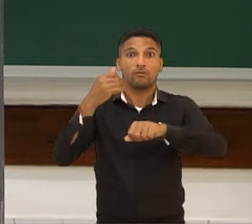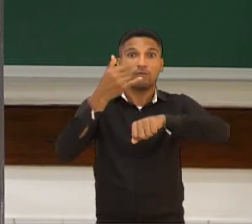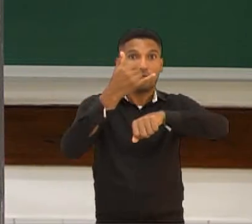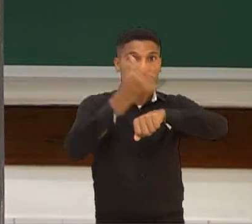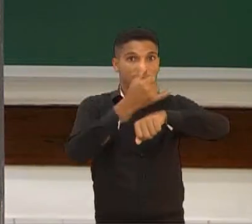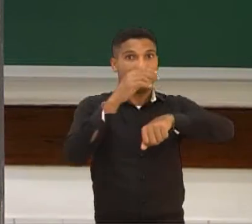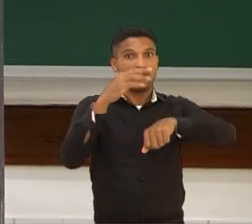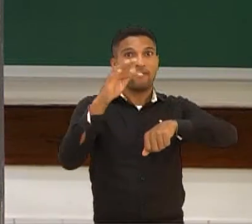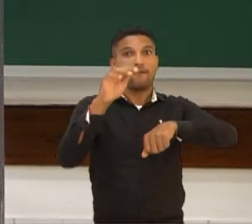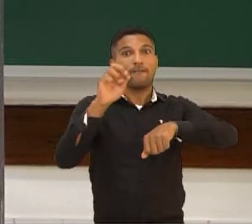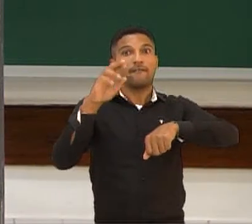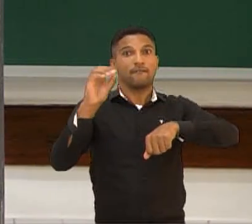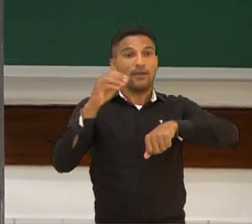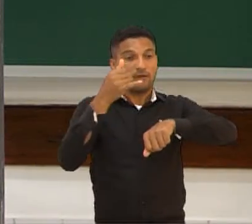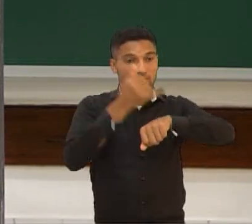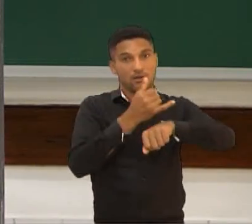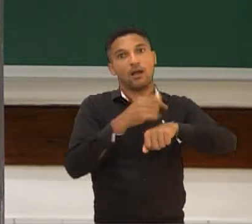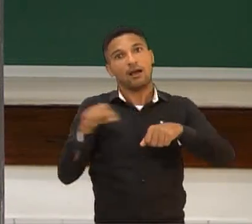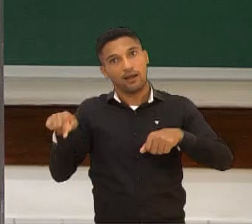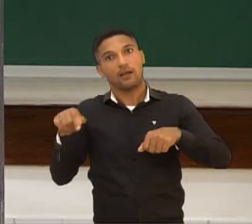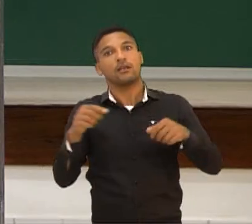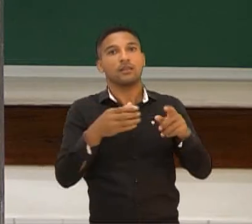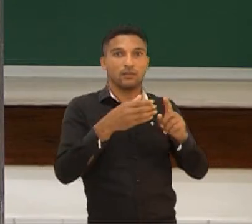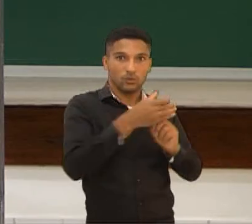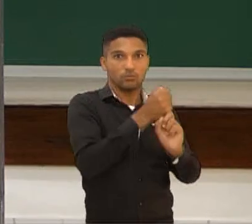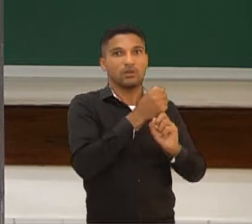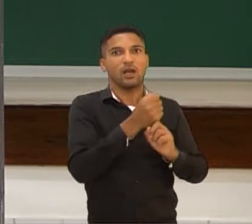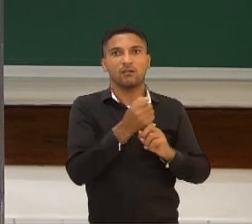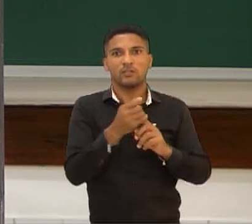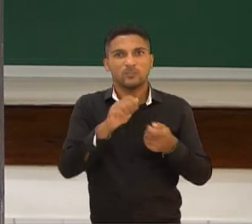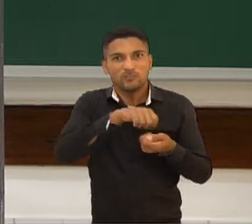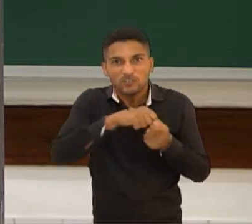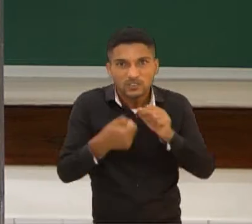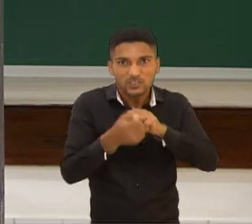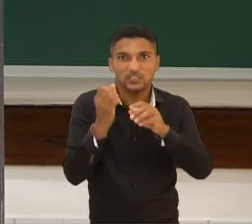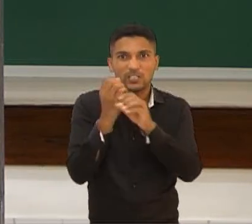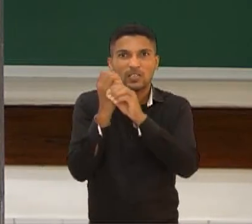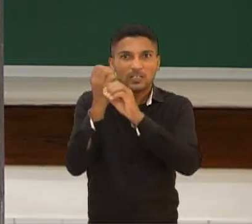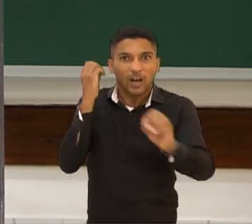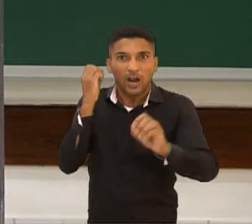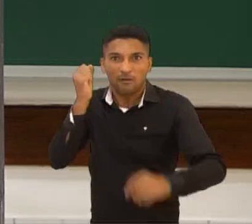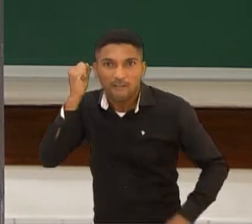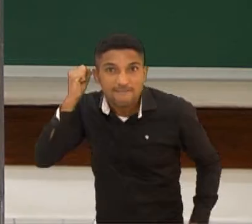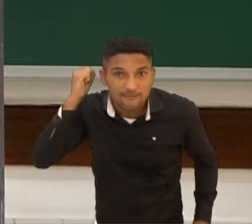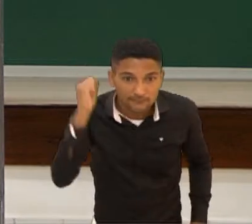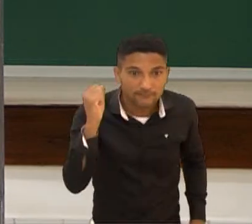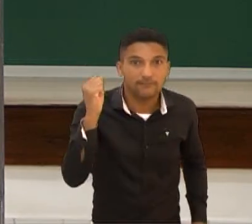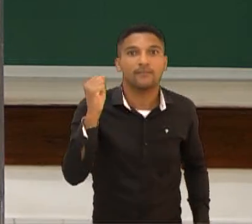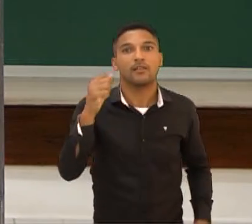eles também faziam instrumentos, faziam armas, né, para poder vencer os seus inimigos.